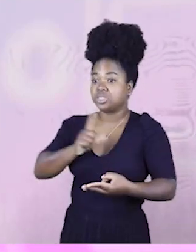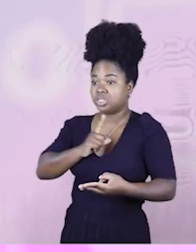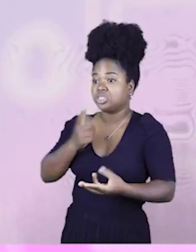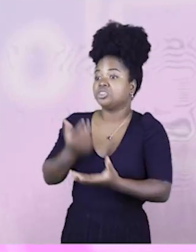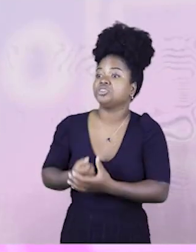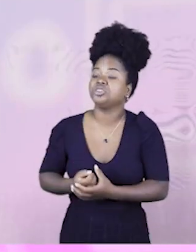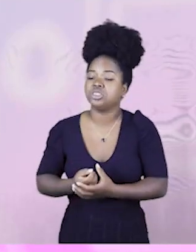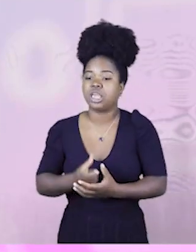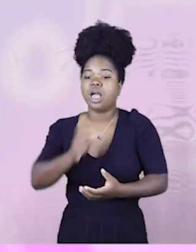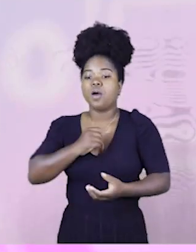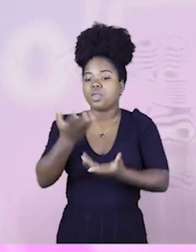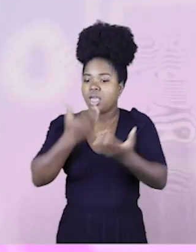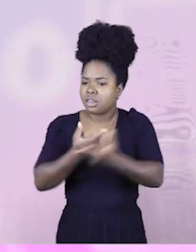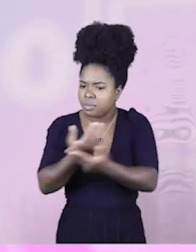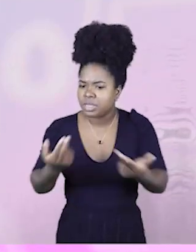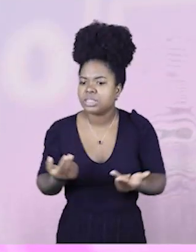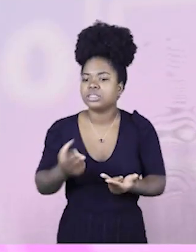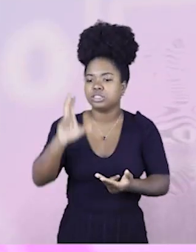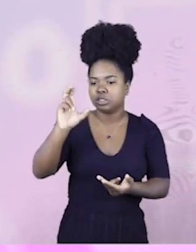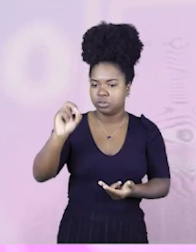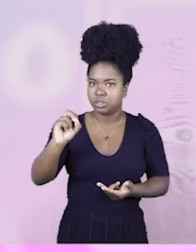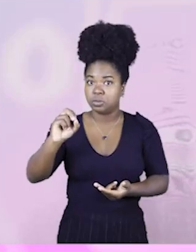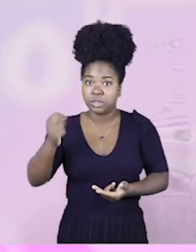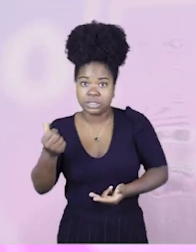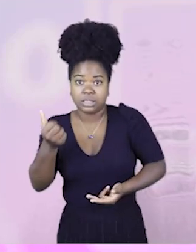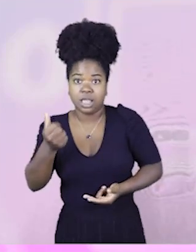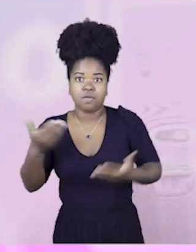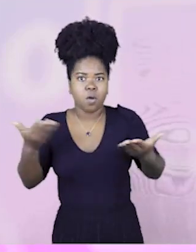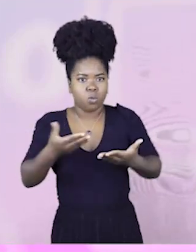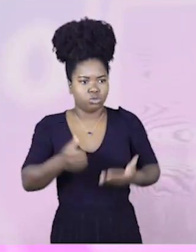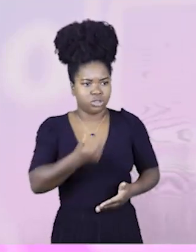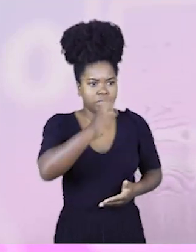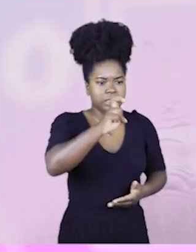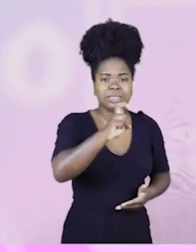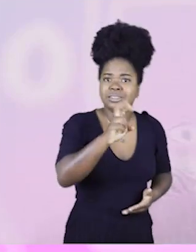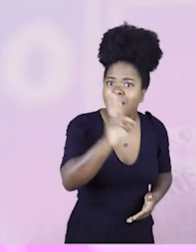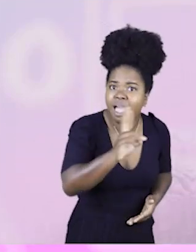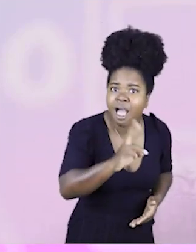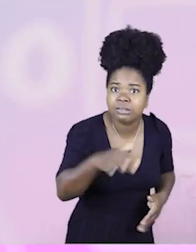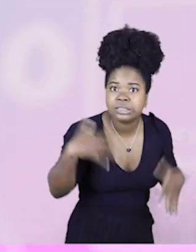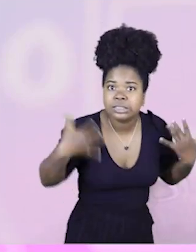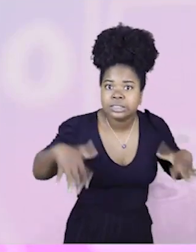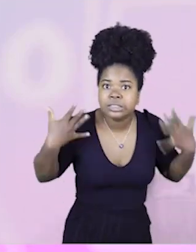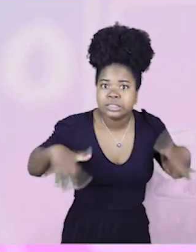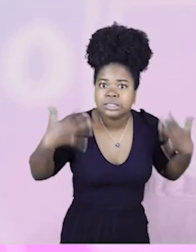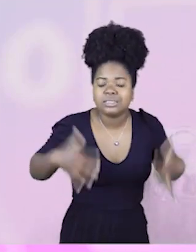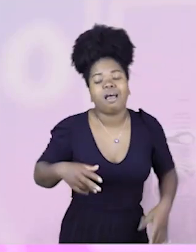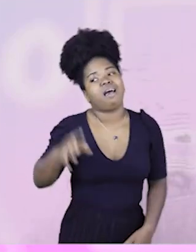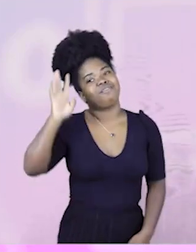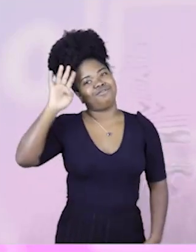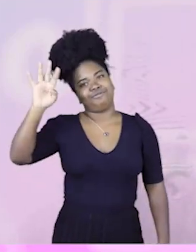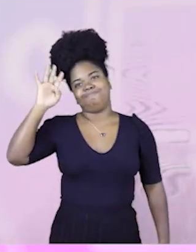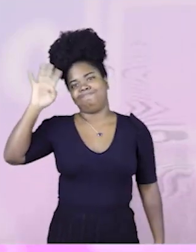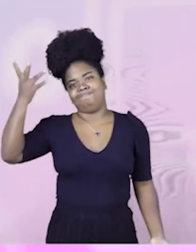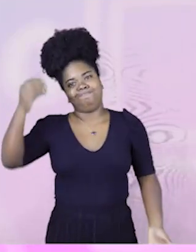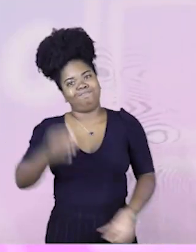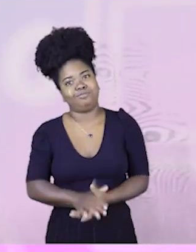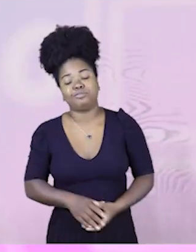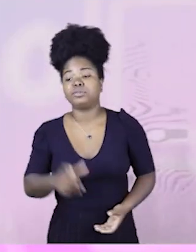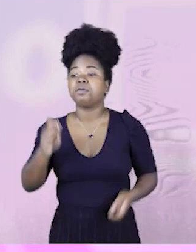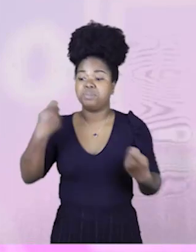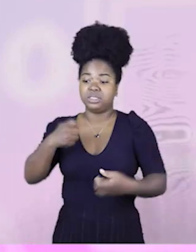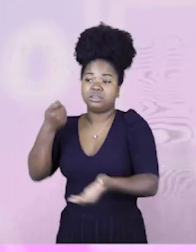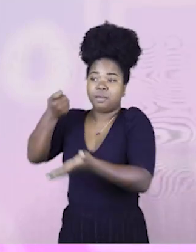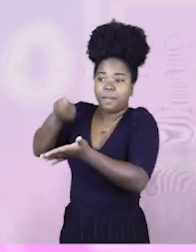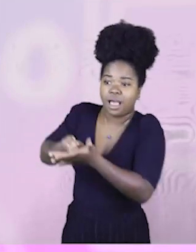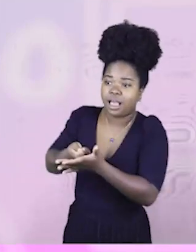50 centavos na escola, hoje em dia tem que estar pagando R$15. E aí vocês já imaginam como é que é, né? Ter que estar ali pagando já a passagem